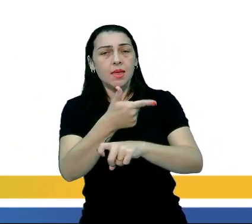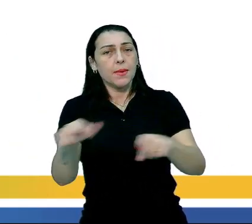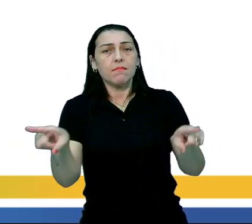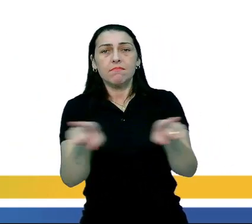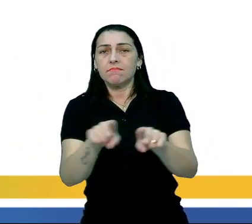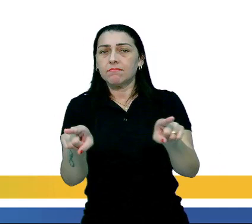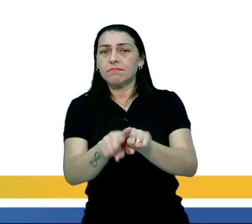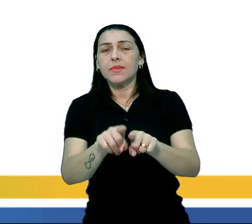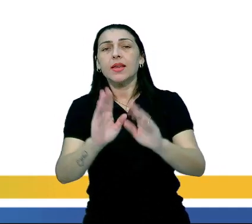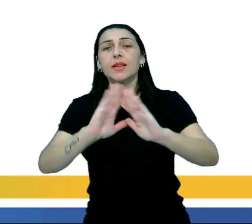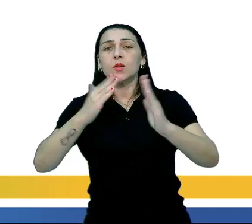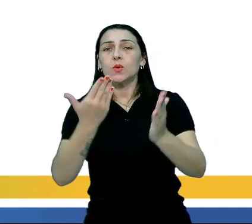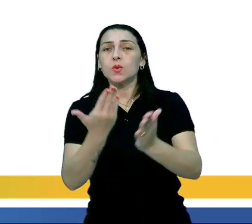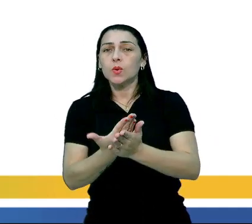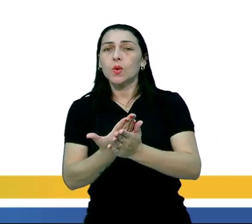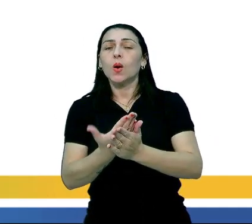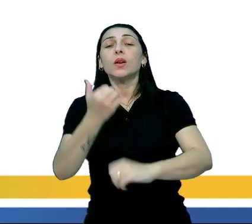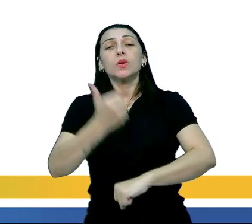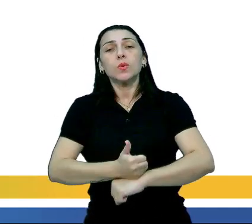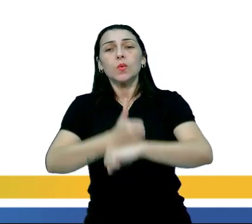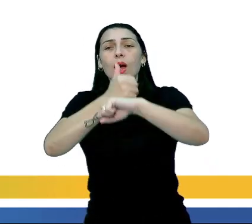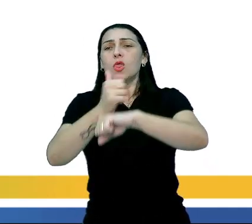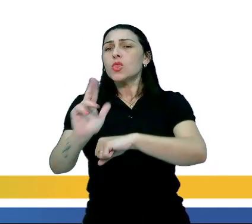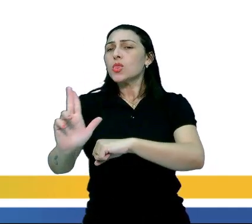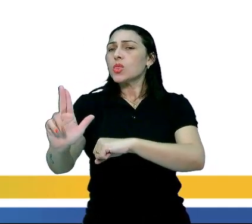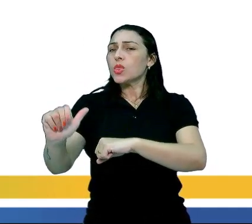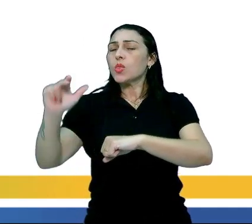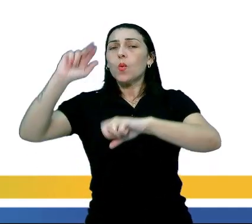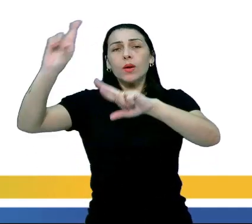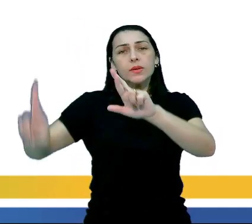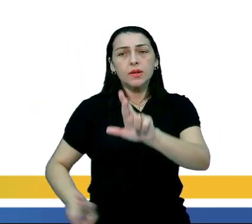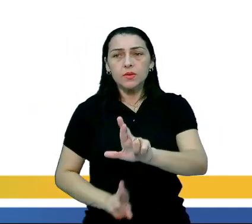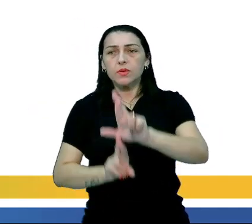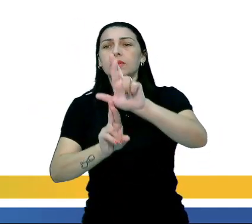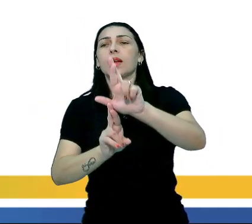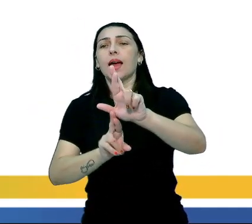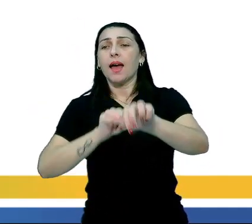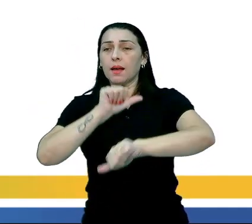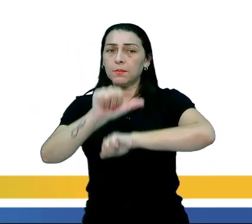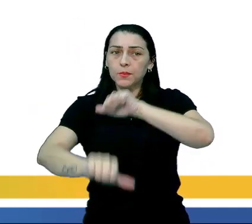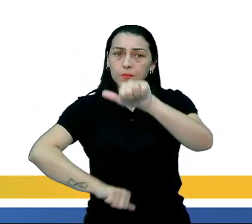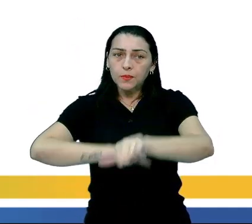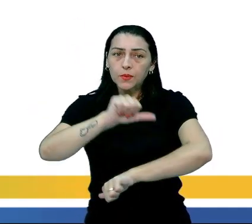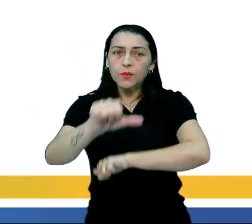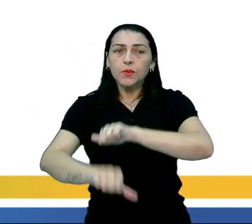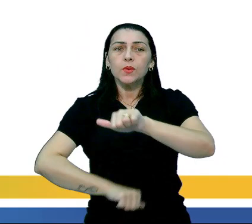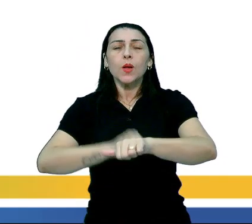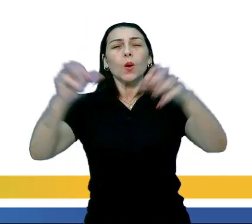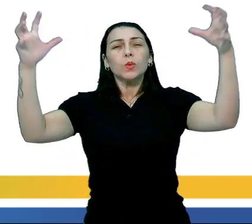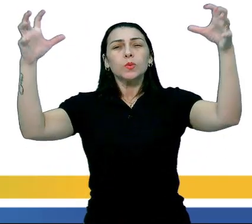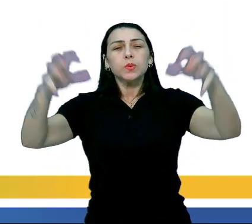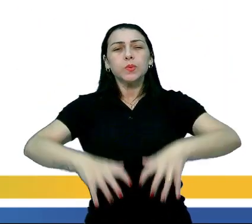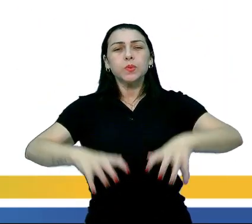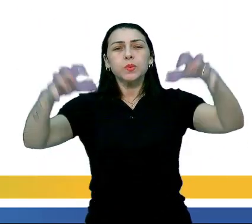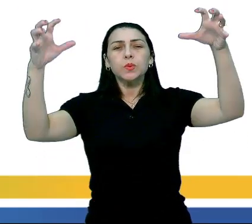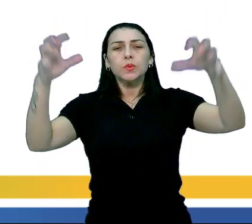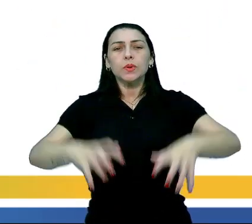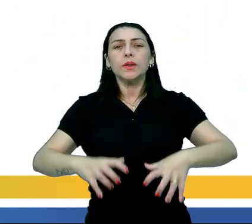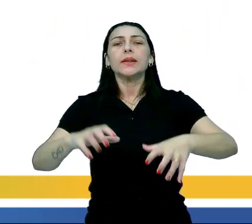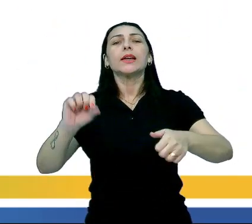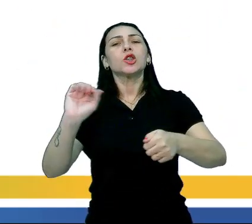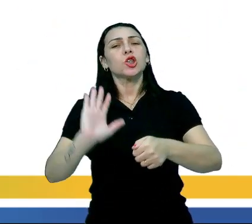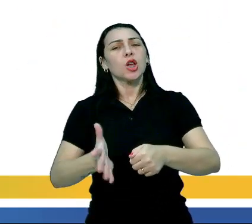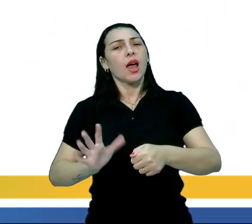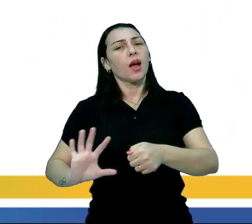sem escola de qualidade nunca será sustentável. A mudança do regime de chuvas,